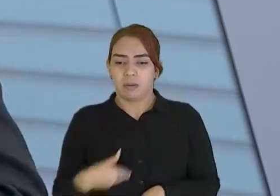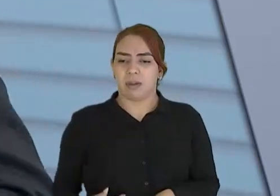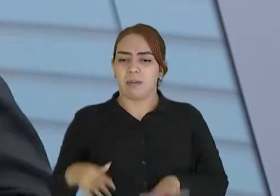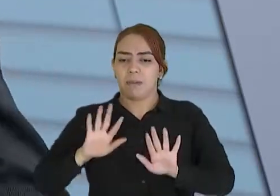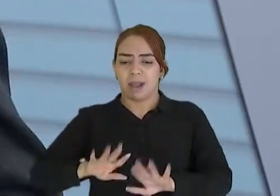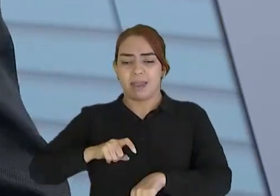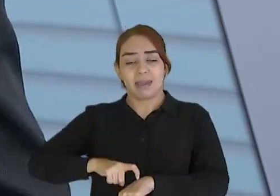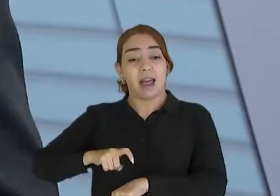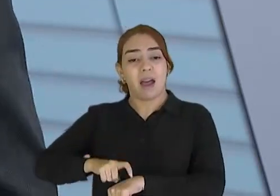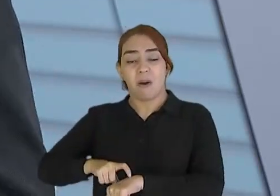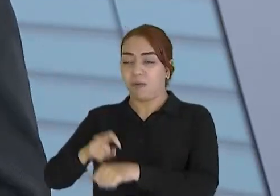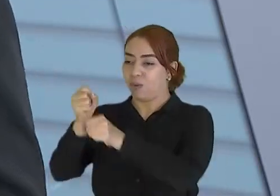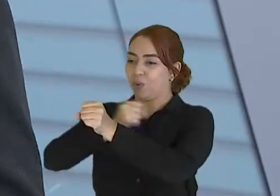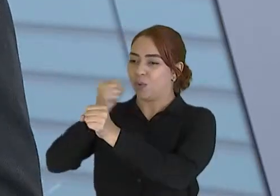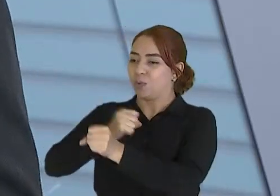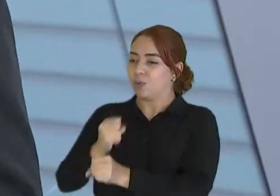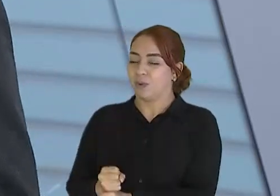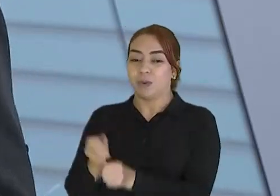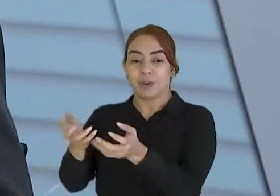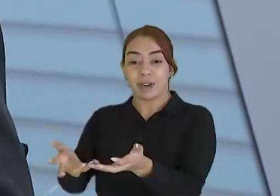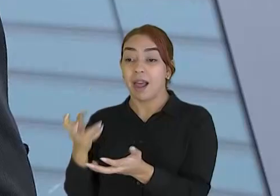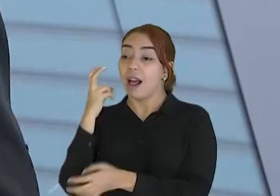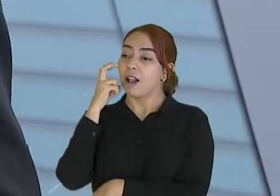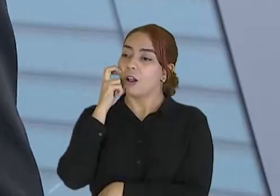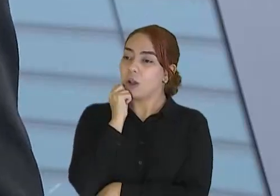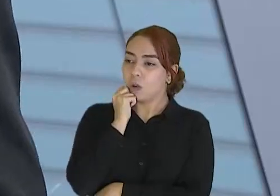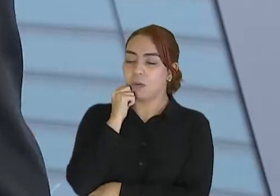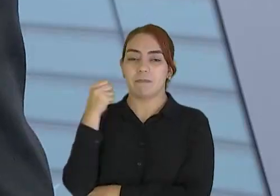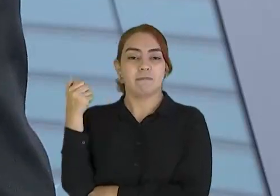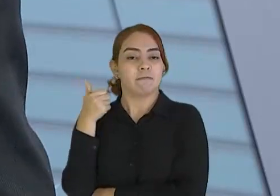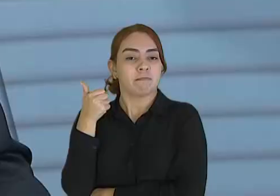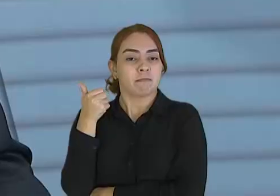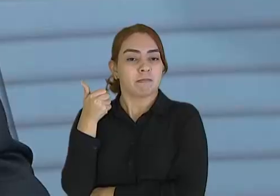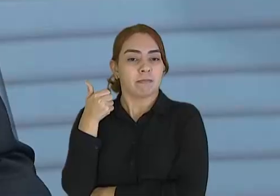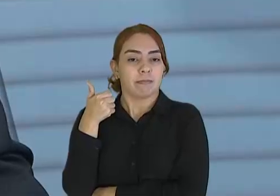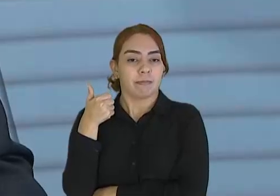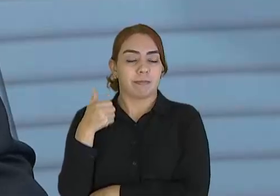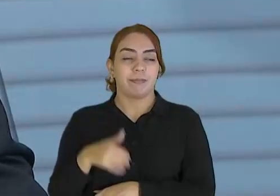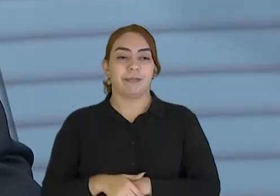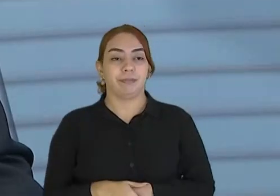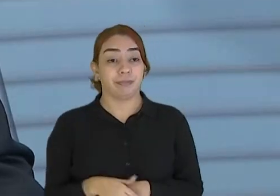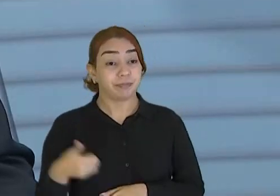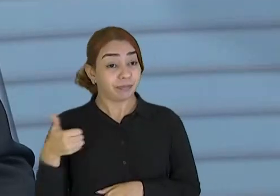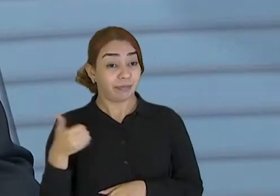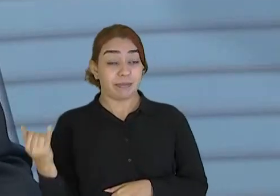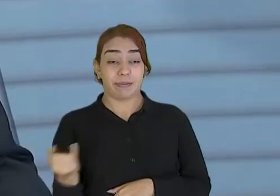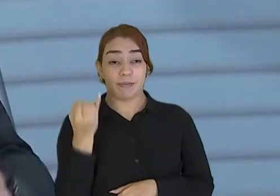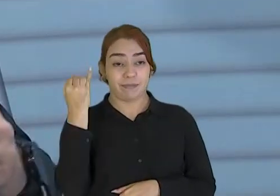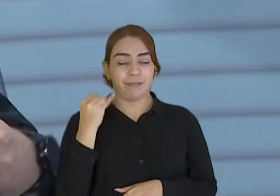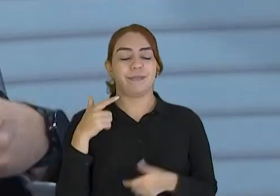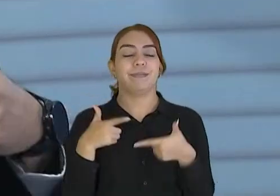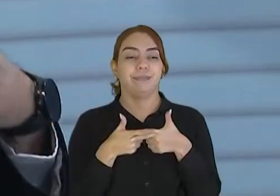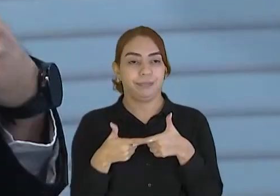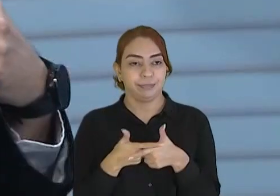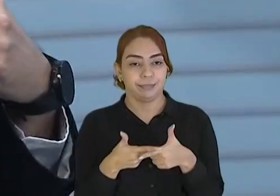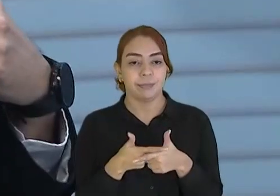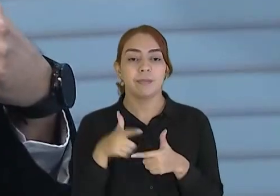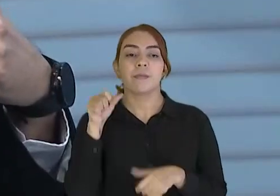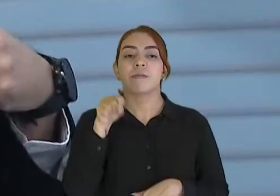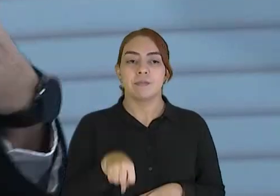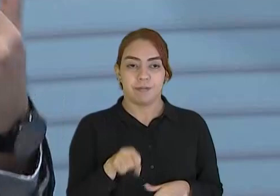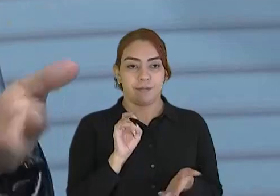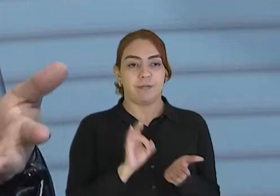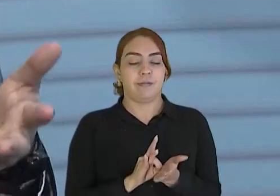de implementar, o interesse econômico vem primeiro. E o grande problema é esse, porque o que acontece? Lógico, nós precisamos